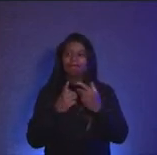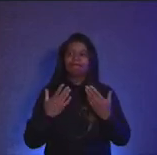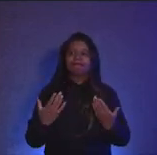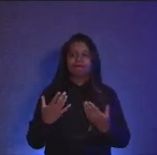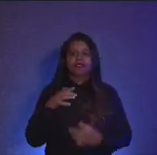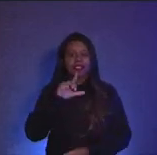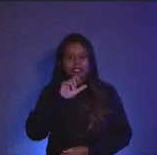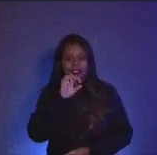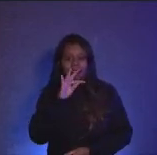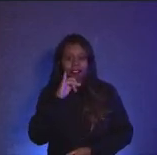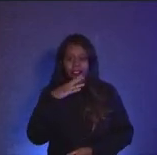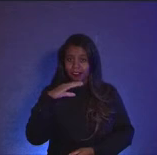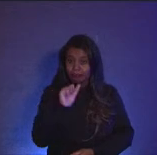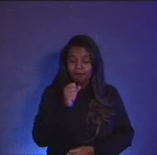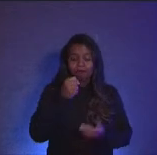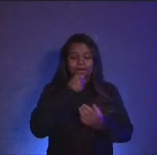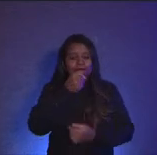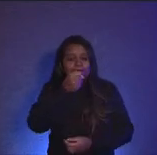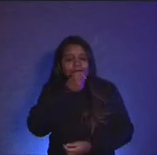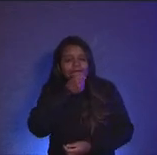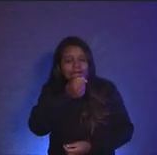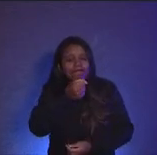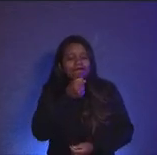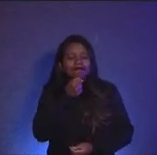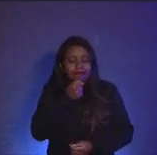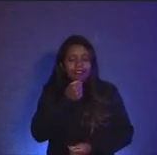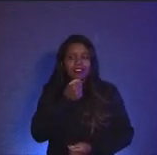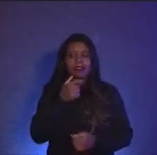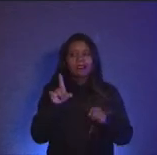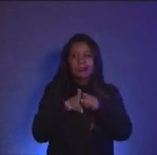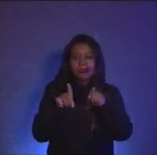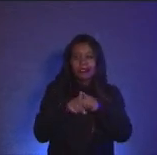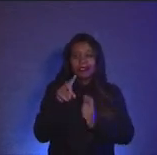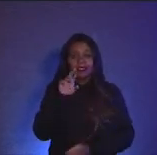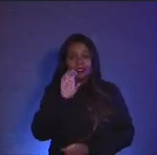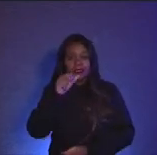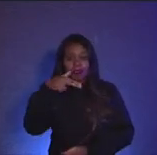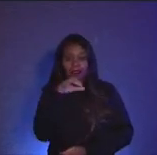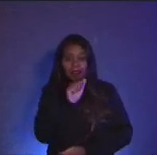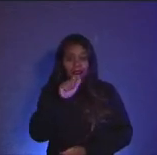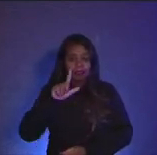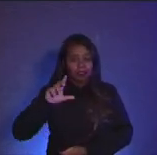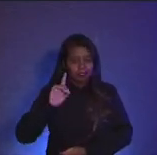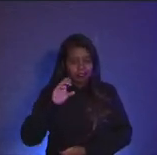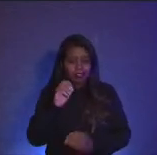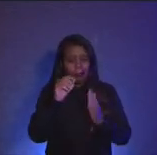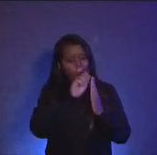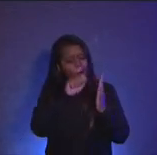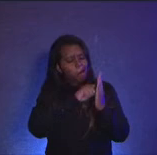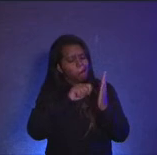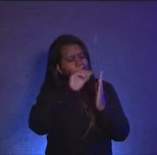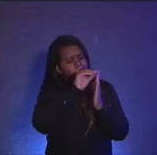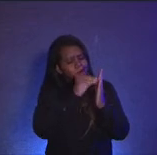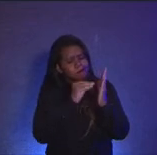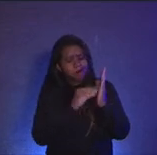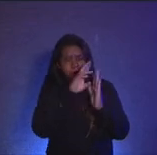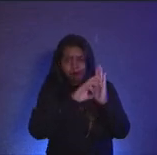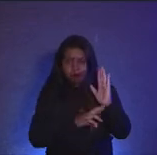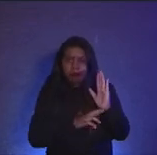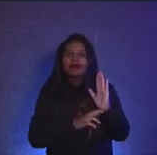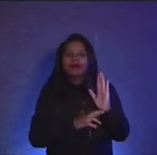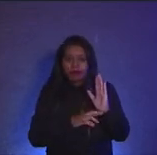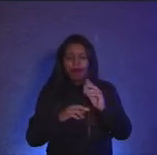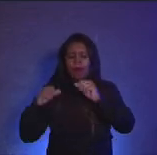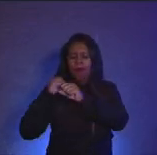a Letícia Klein na reportagem e o Ronaldo Ribeiro, que editou, né, que a gente tem um trabalho de